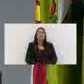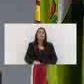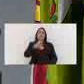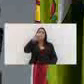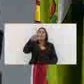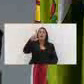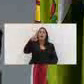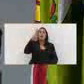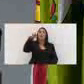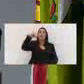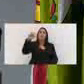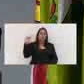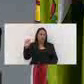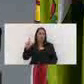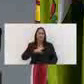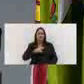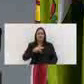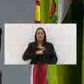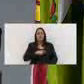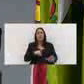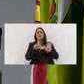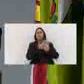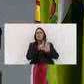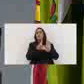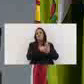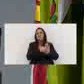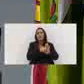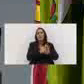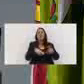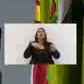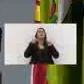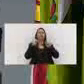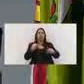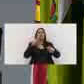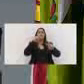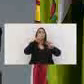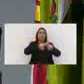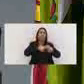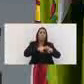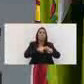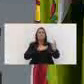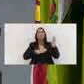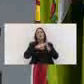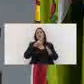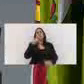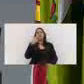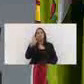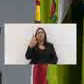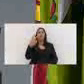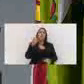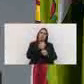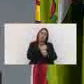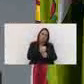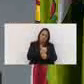do pagamento de multa e também do crime de difamação, a qual está disposta no artigo 139 do mesmo Código